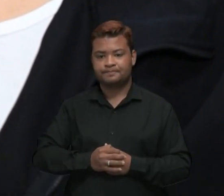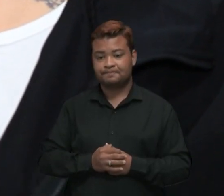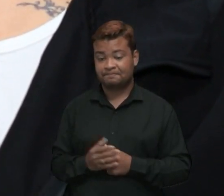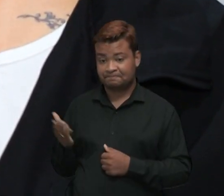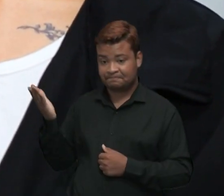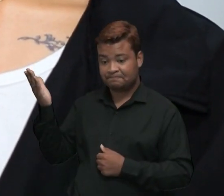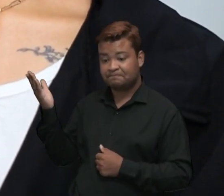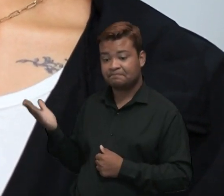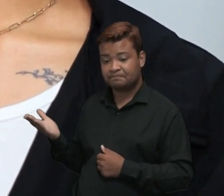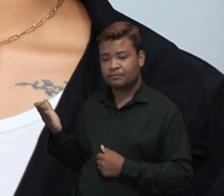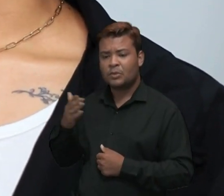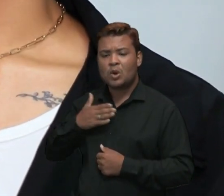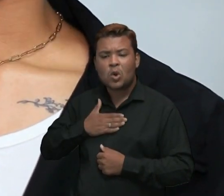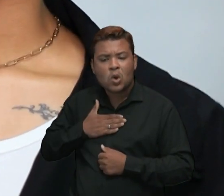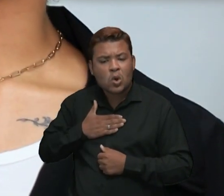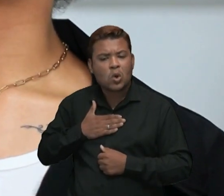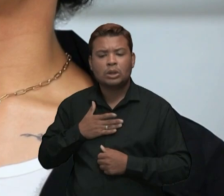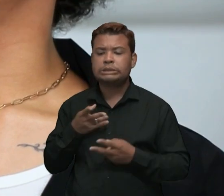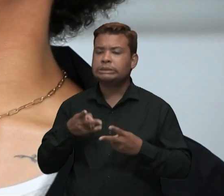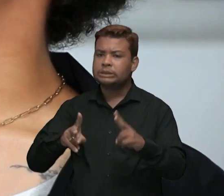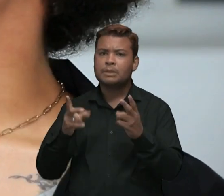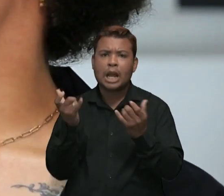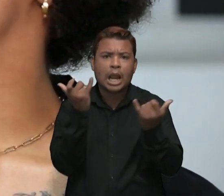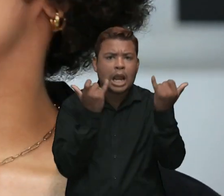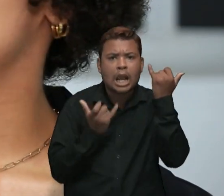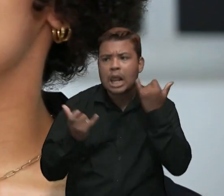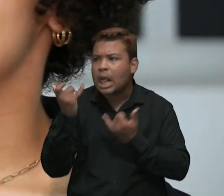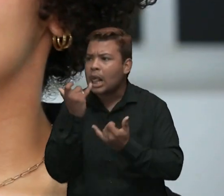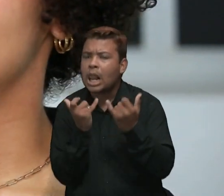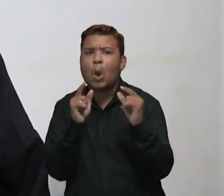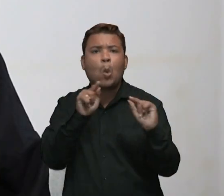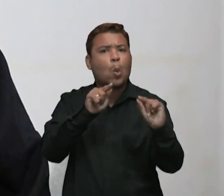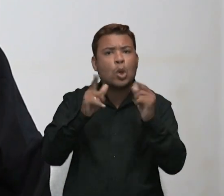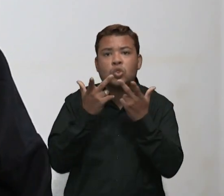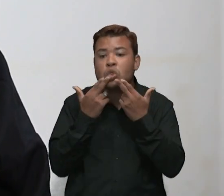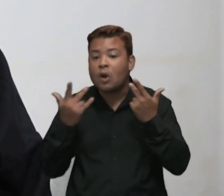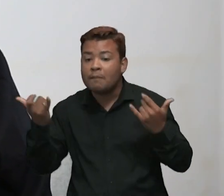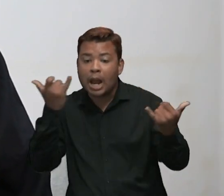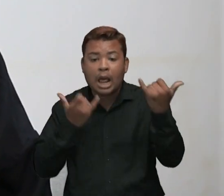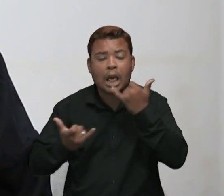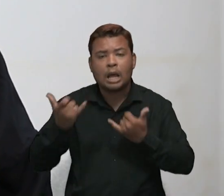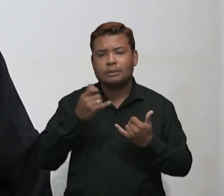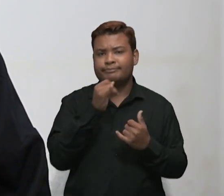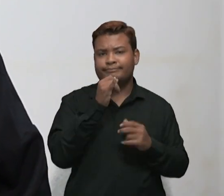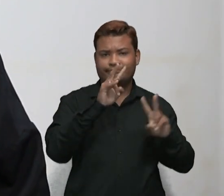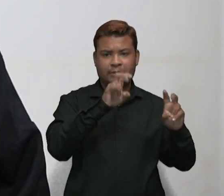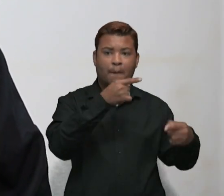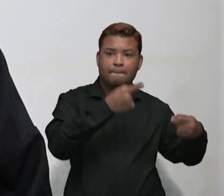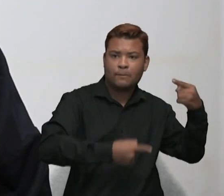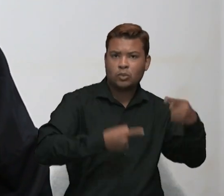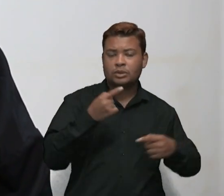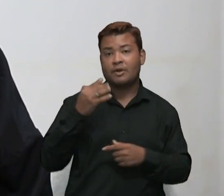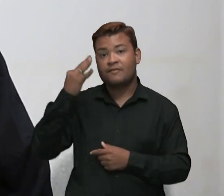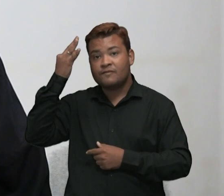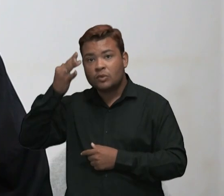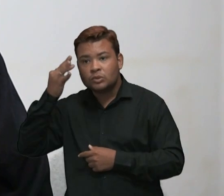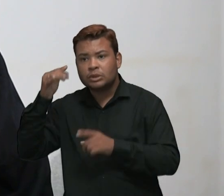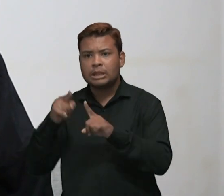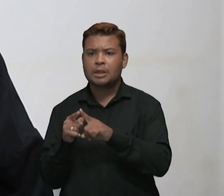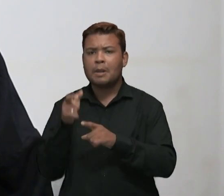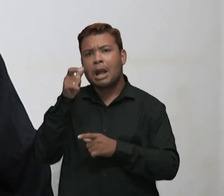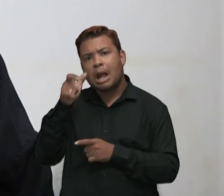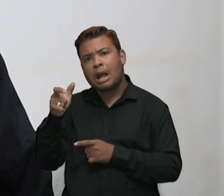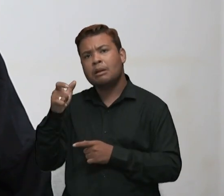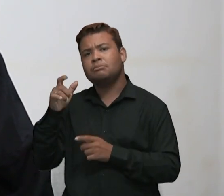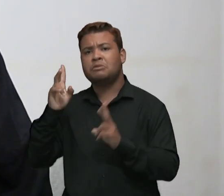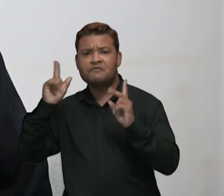Ellen gosta de se manter atualizada sobre as notícias. Política, filosofia e entretenimento